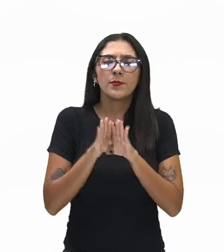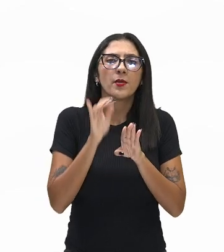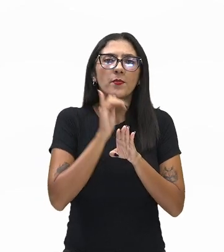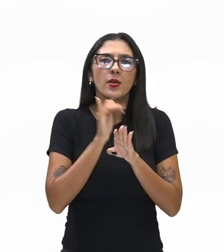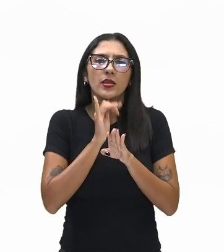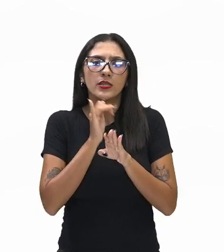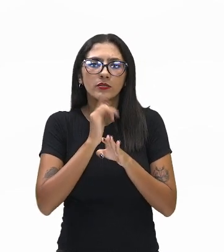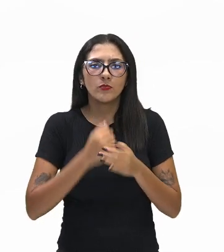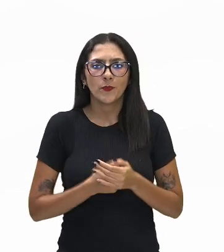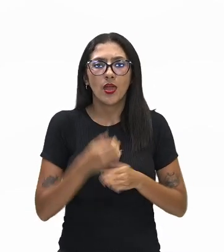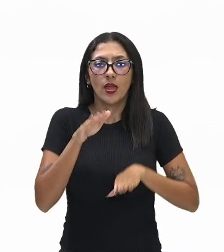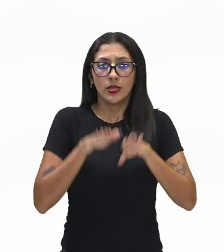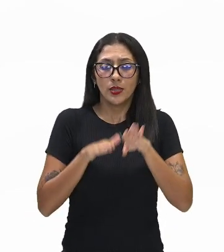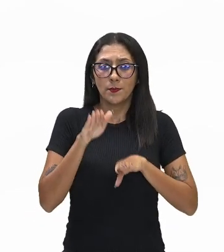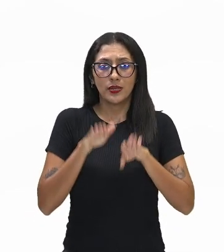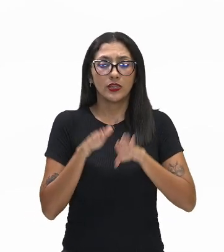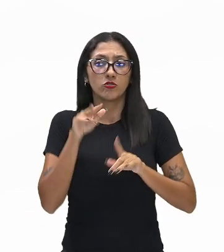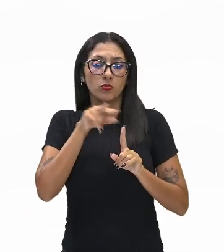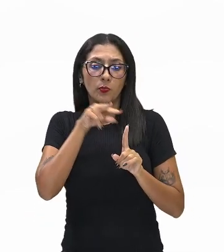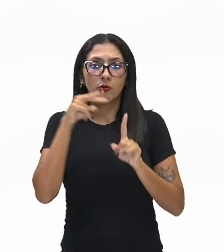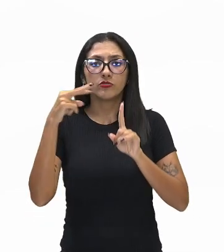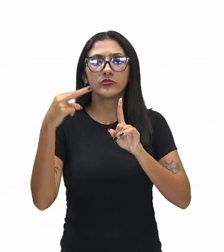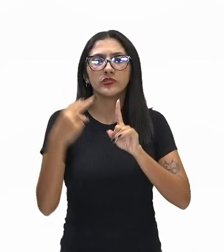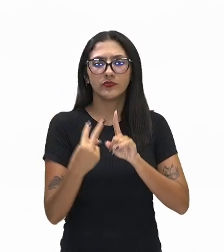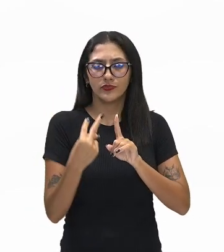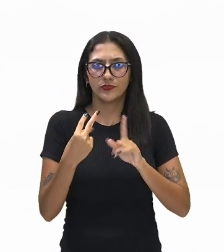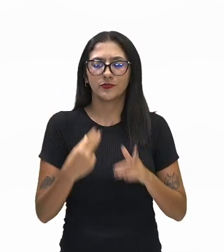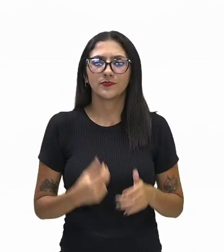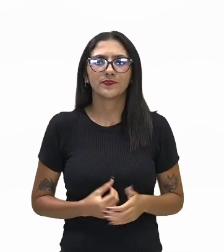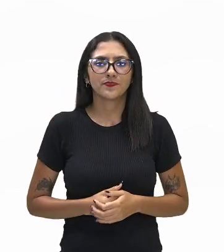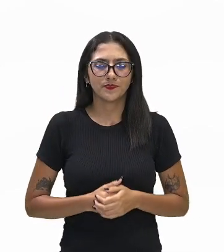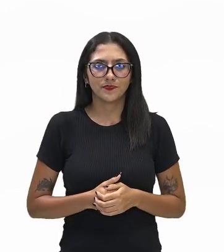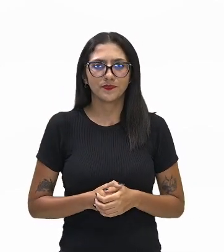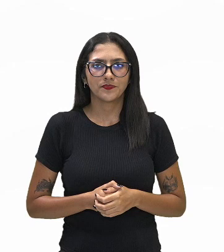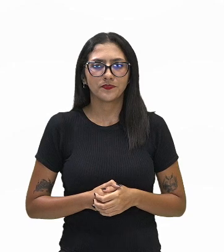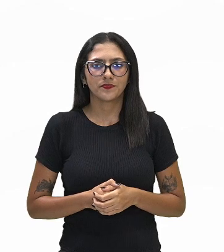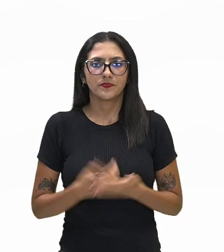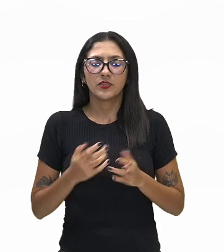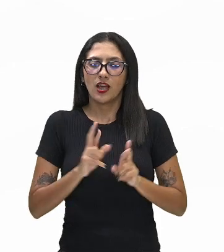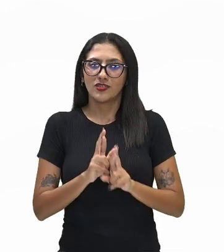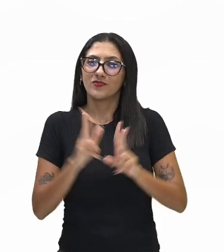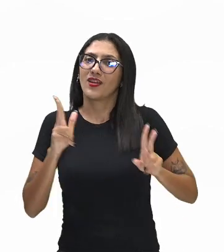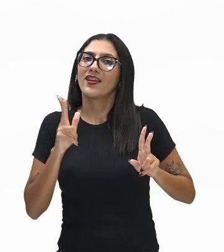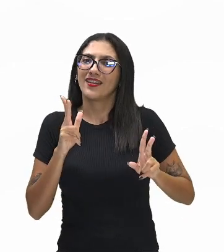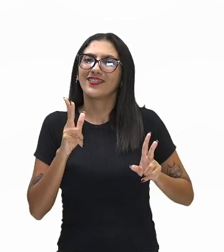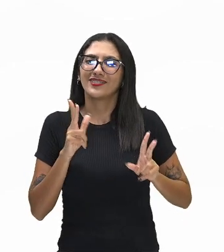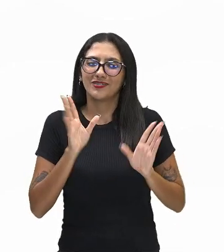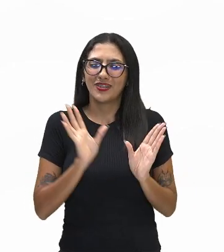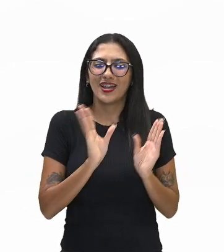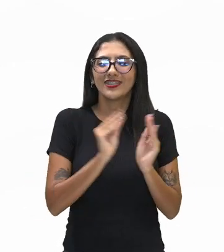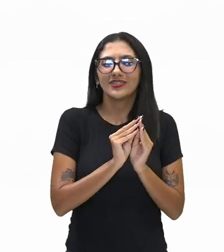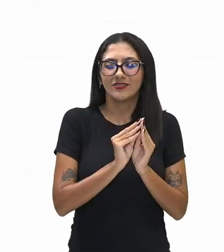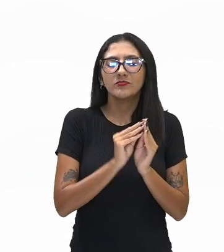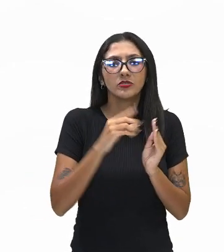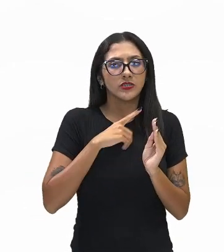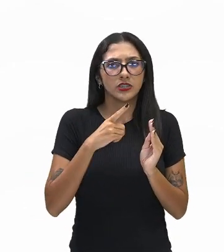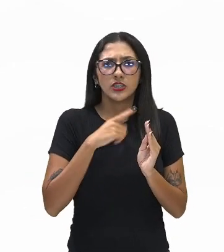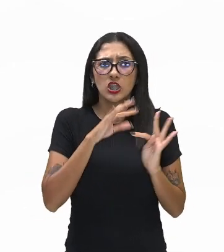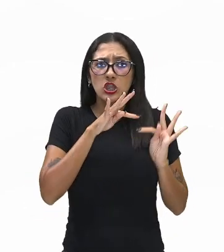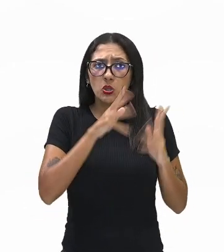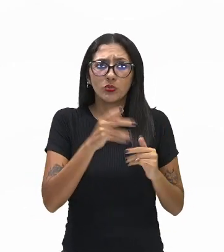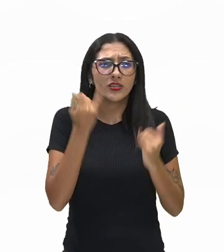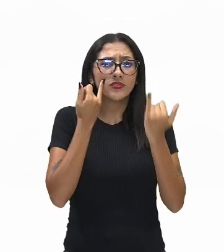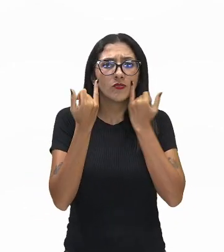interpretativo de determinada obra. Então, ali não é como resumo que vai tal qual a informação